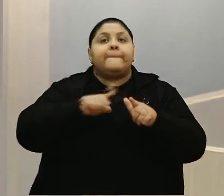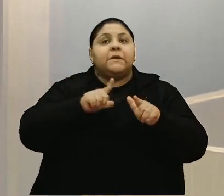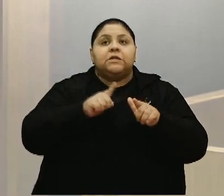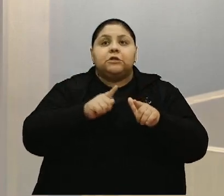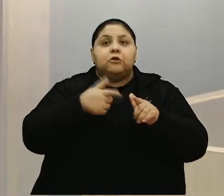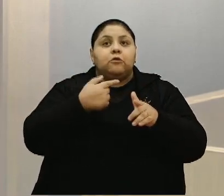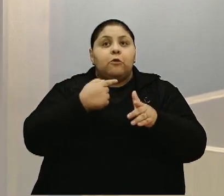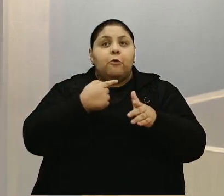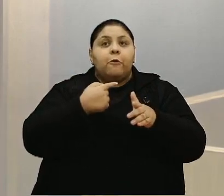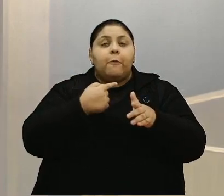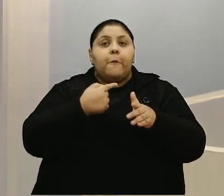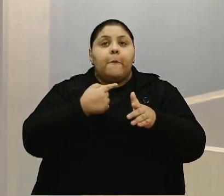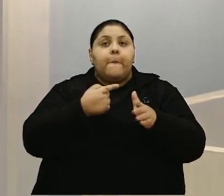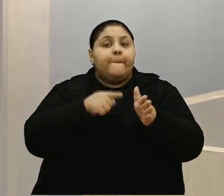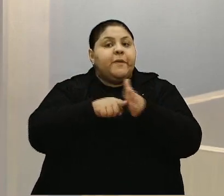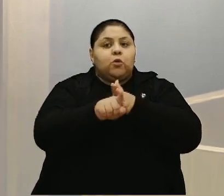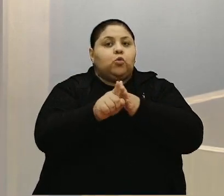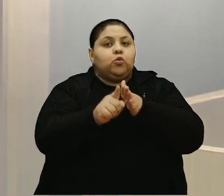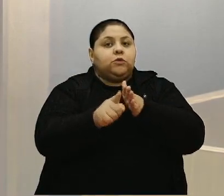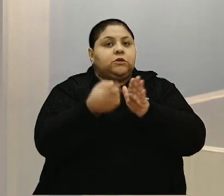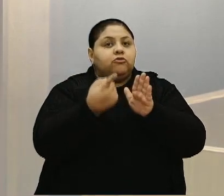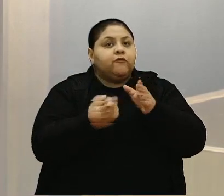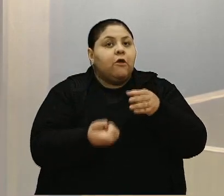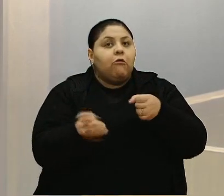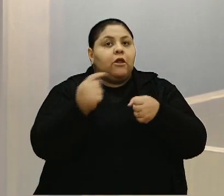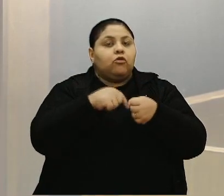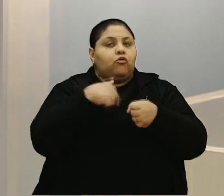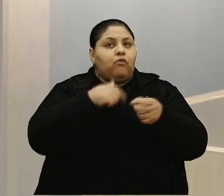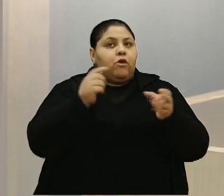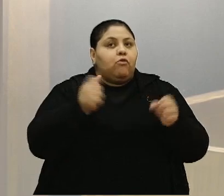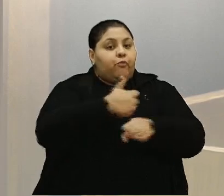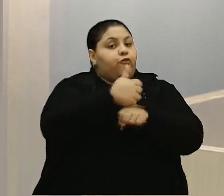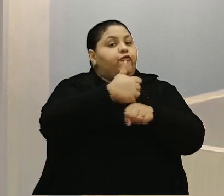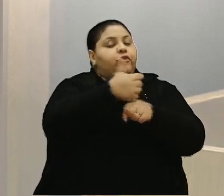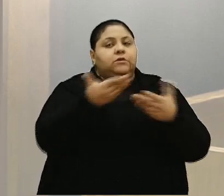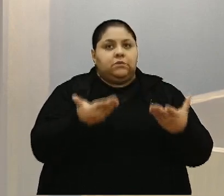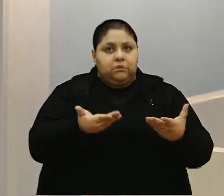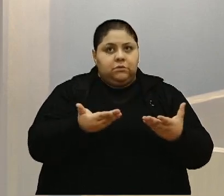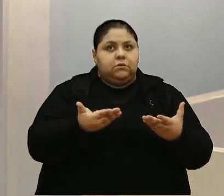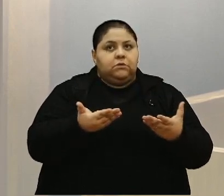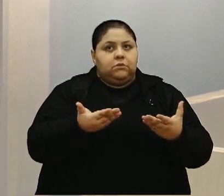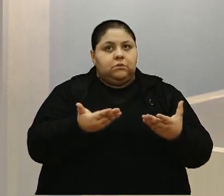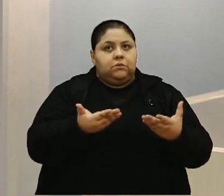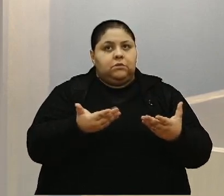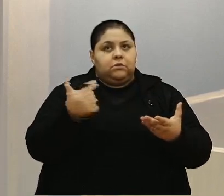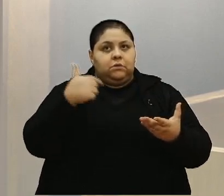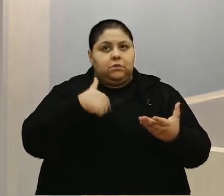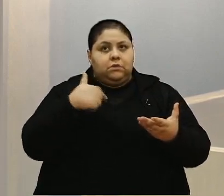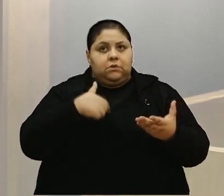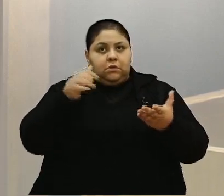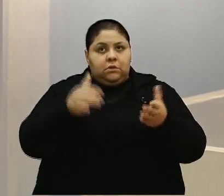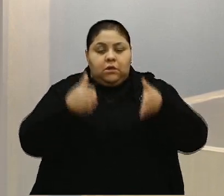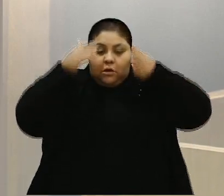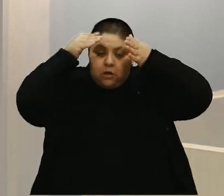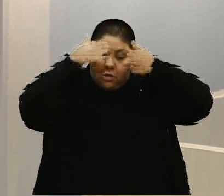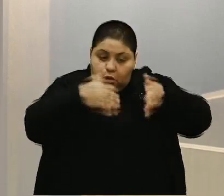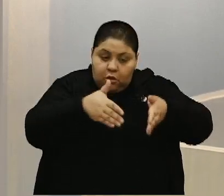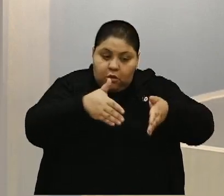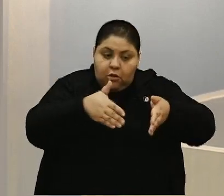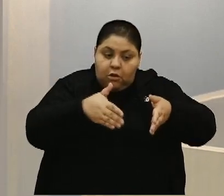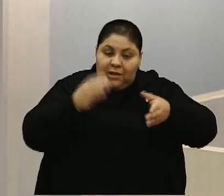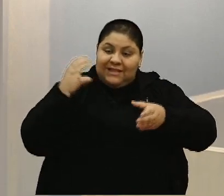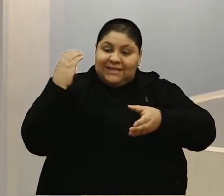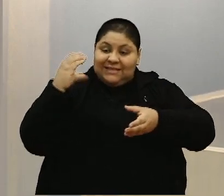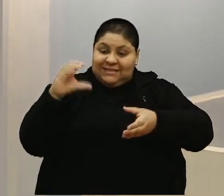foram respondidas. Eu não sou técnico e nem negacionista, então eu me centralizo nos especialistas e na